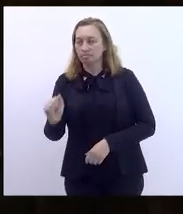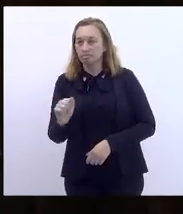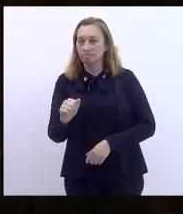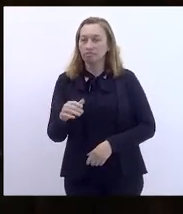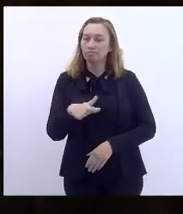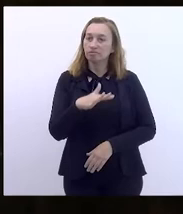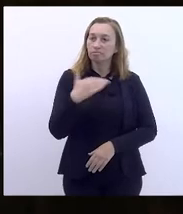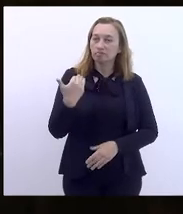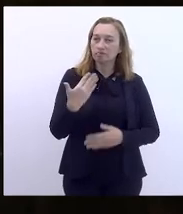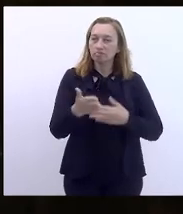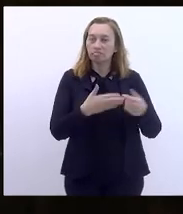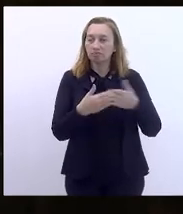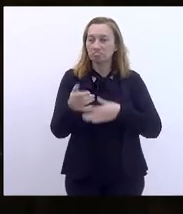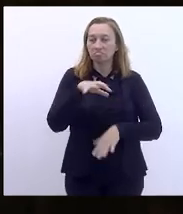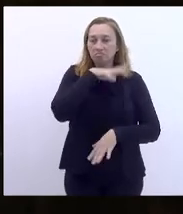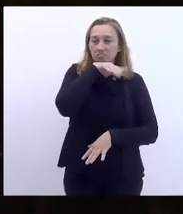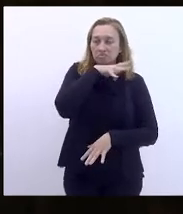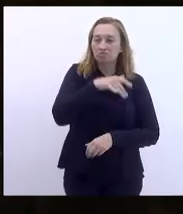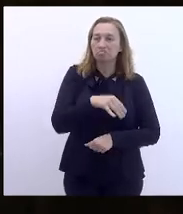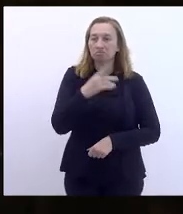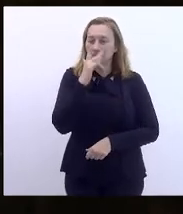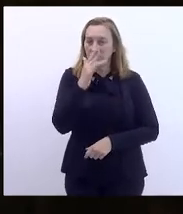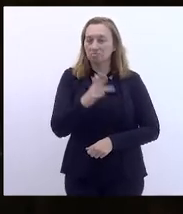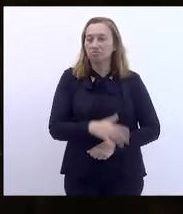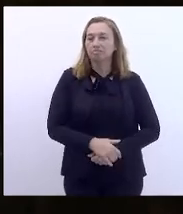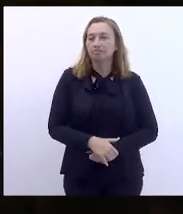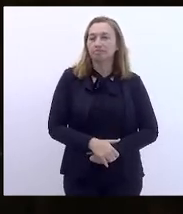assassinado como se fosse um bichos